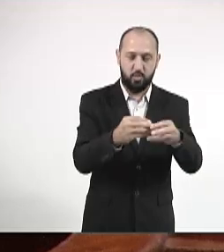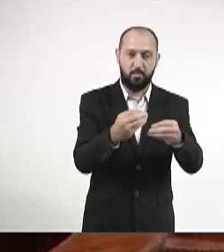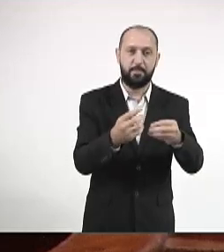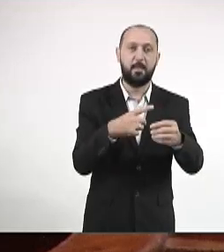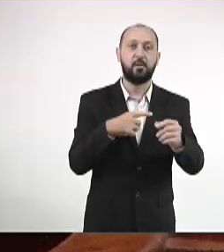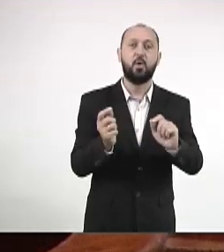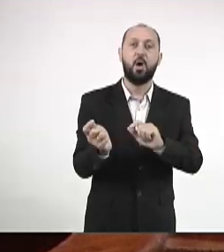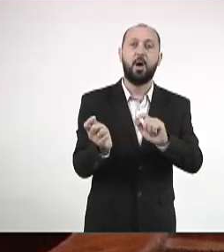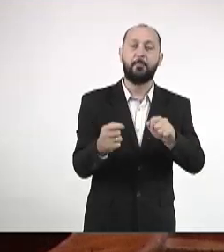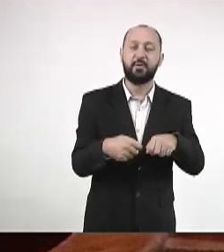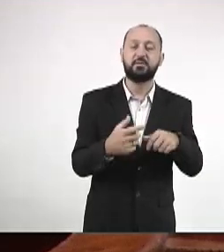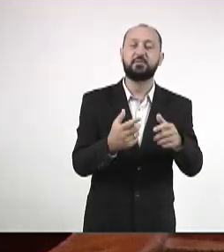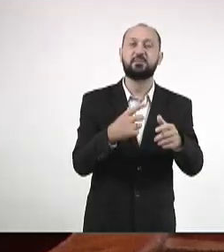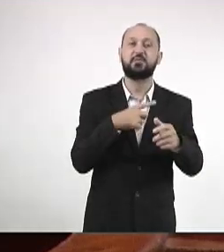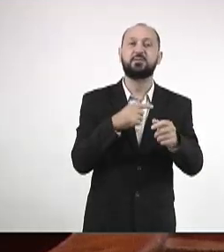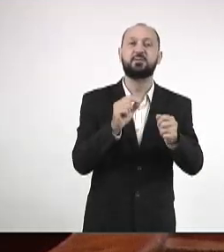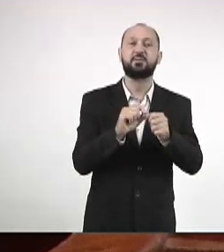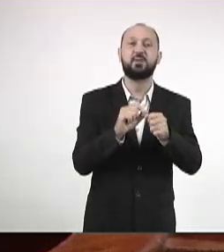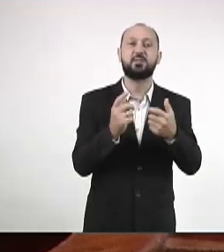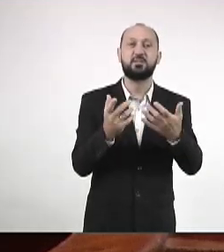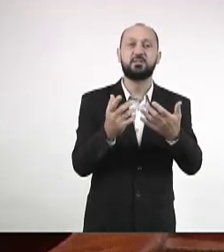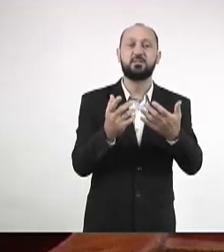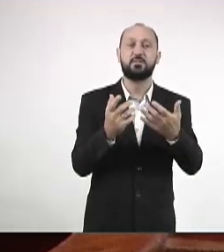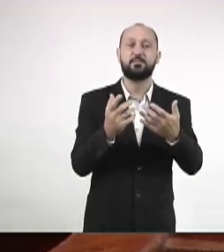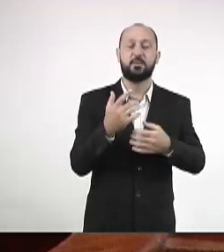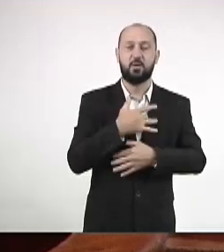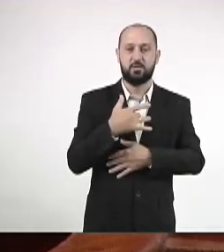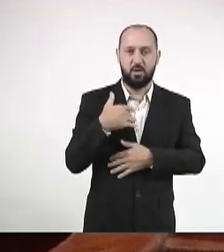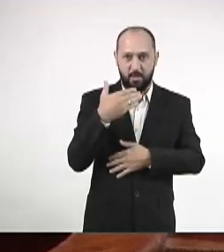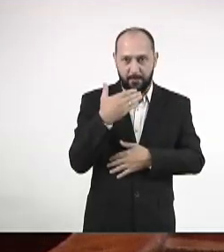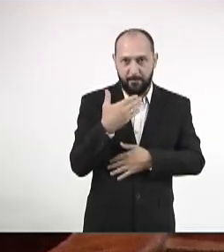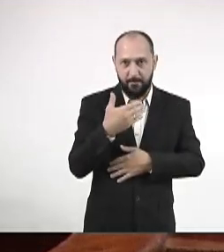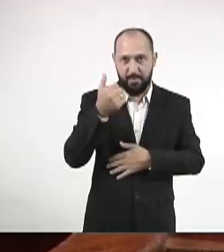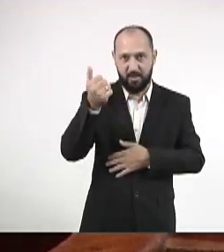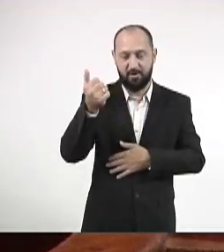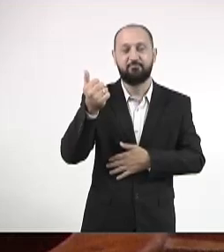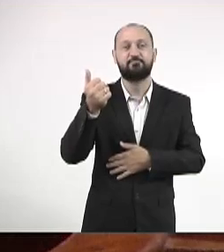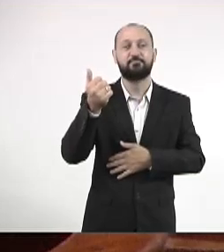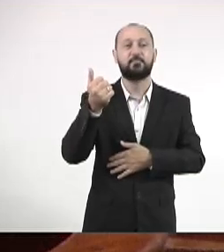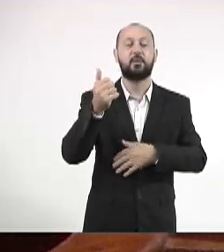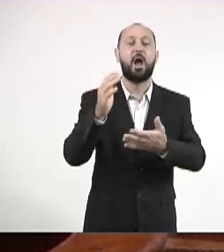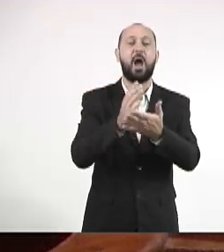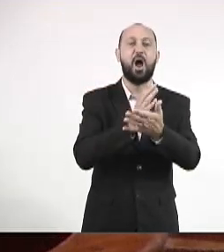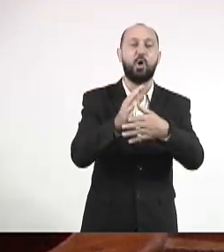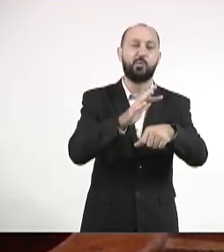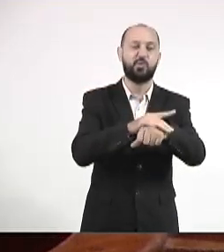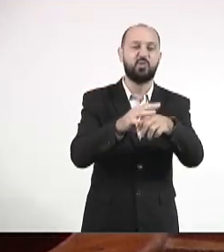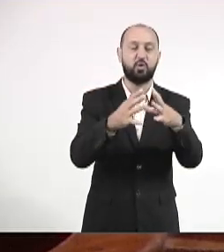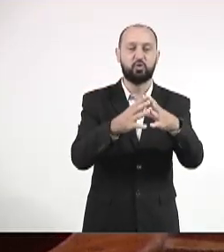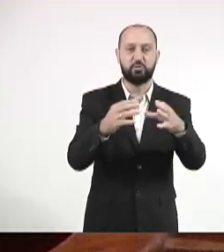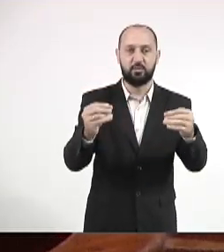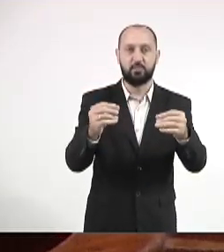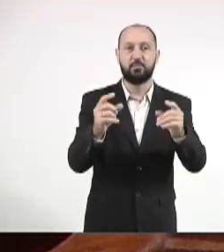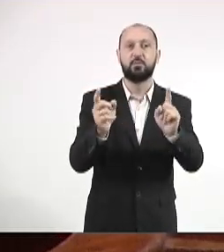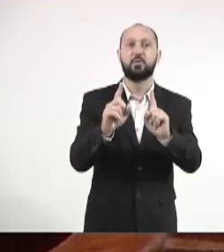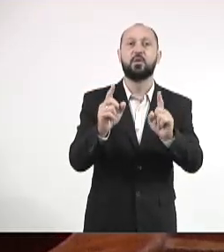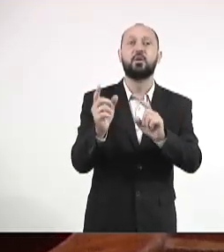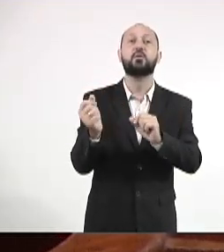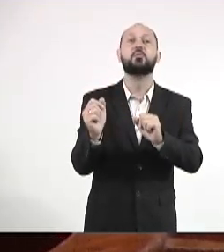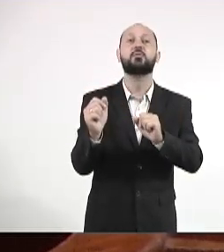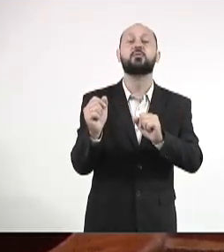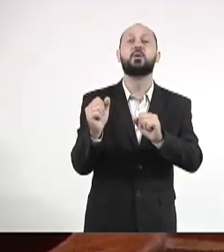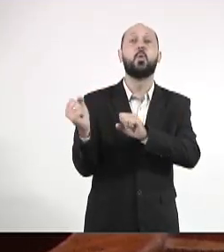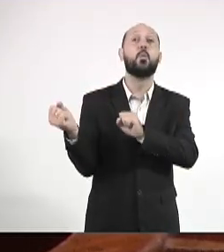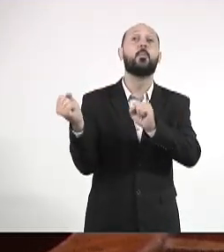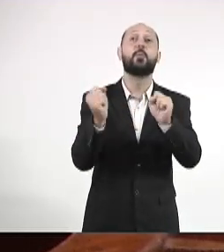o poder de dar uma saúde melhor e de curar algumas doenças. Não era o poder da